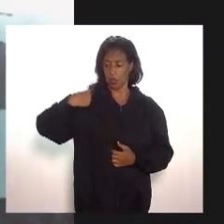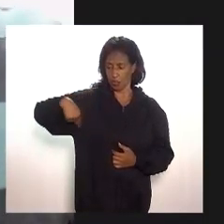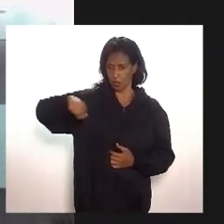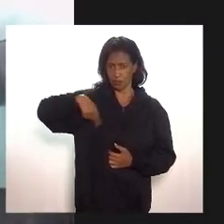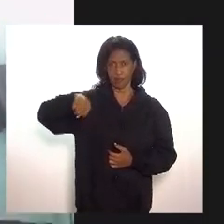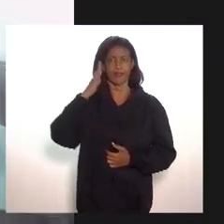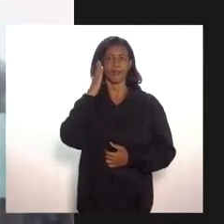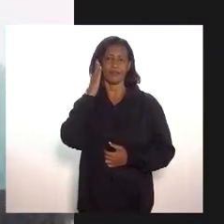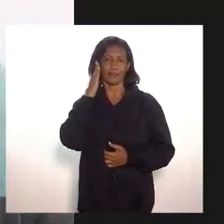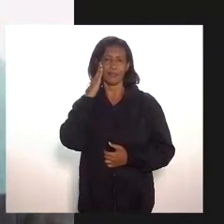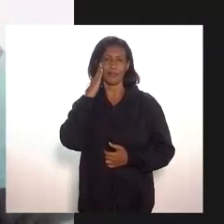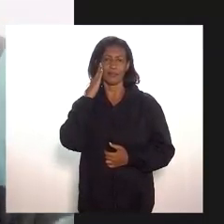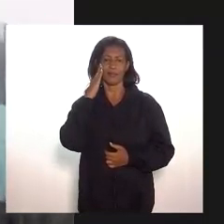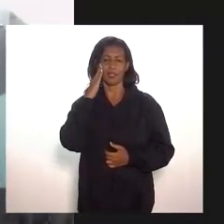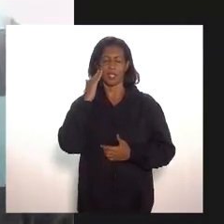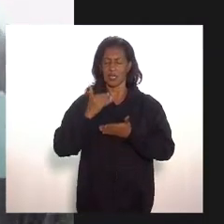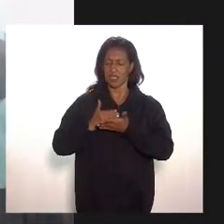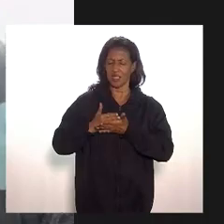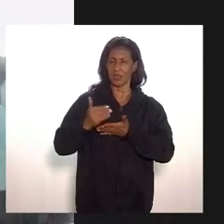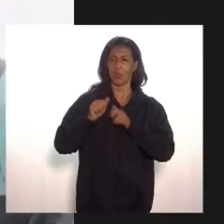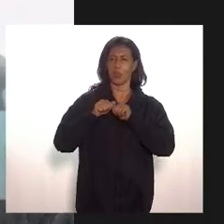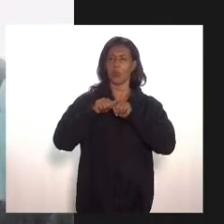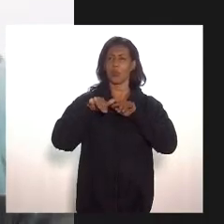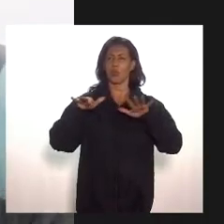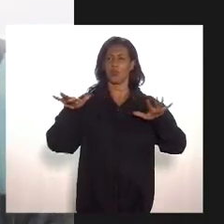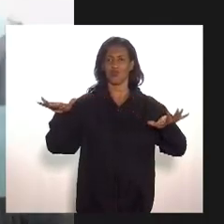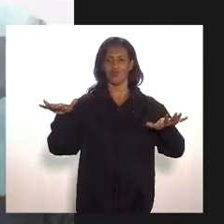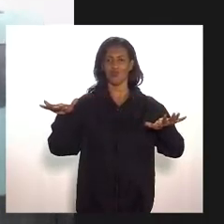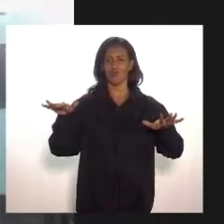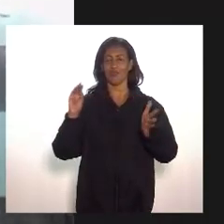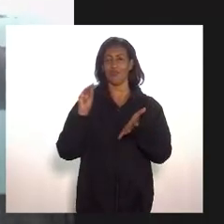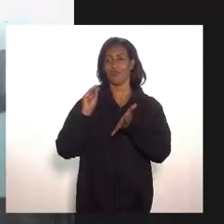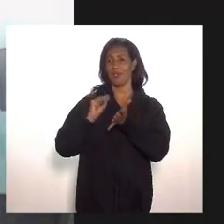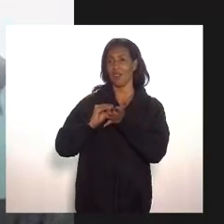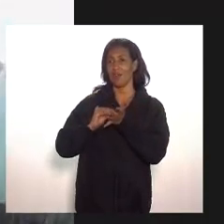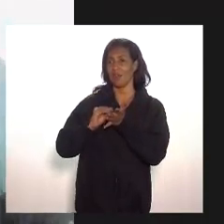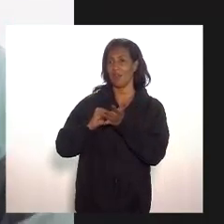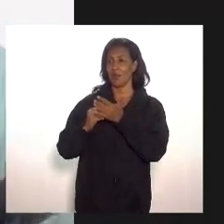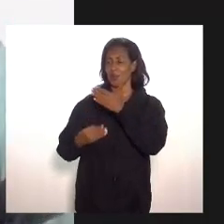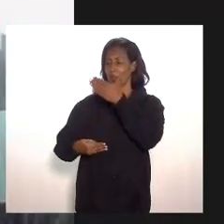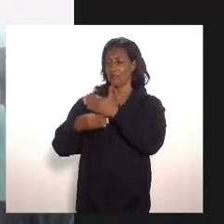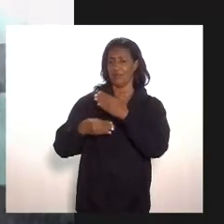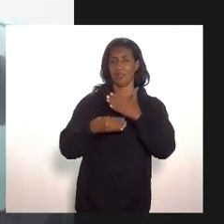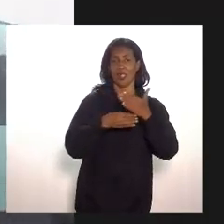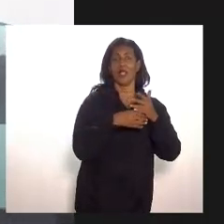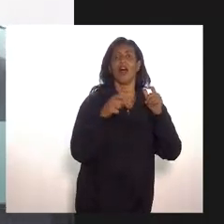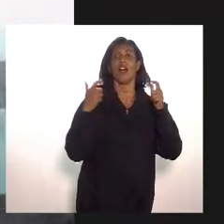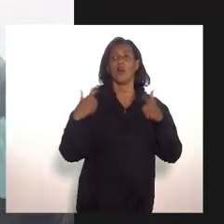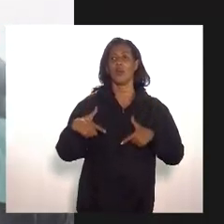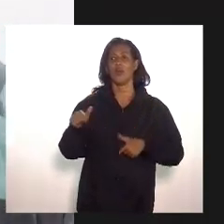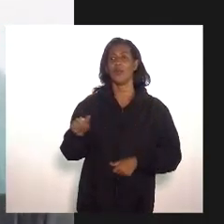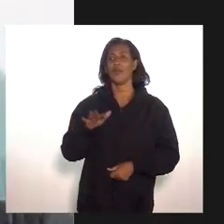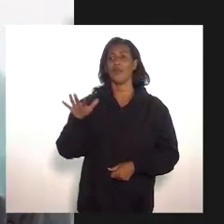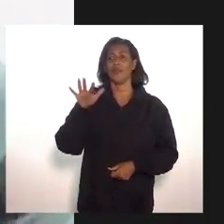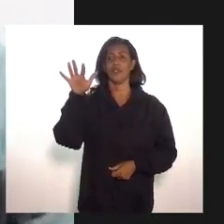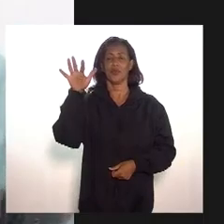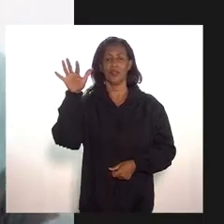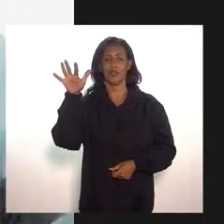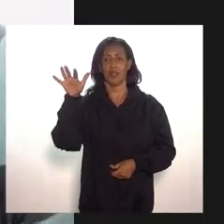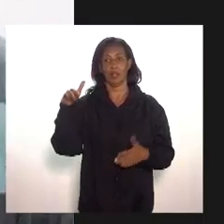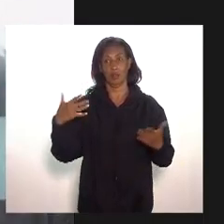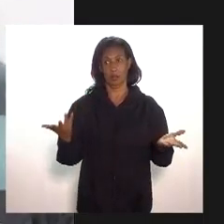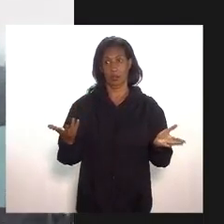bem que, desde o início da pandemia, não houve qualquer restrição de mobilidade em áreas carentes no estado do Rio de Janeiro. Enquanto isso, os